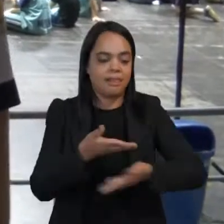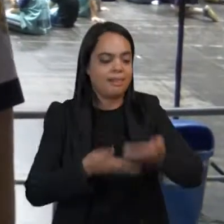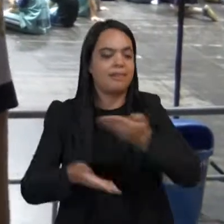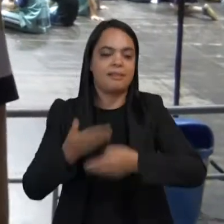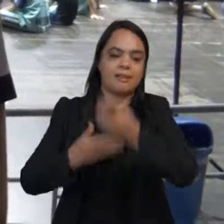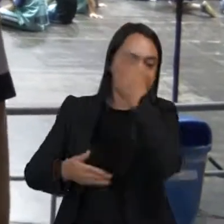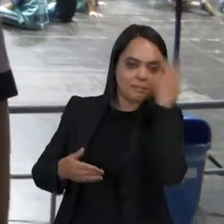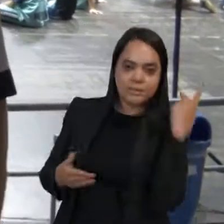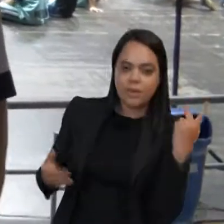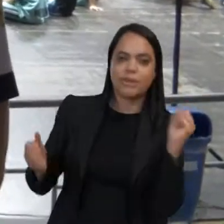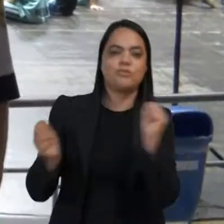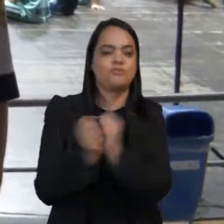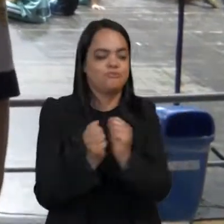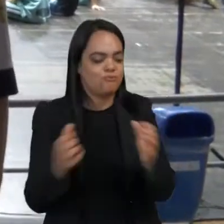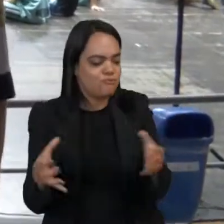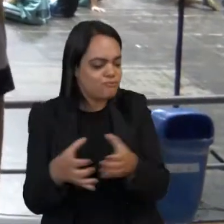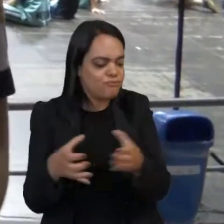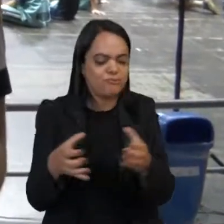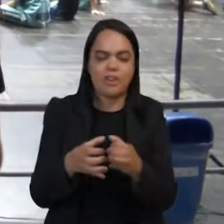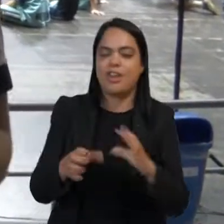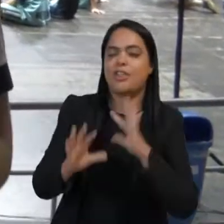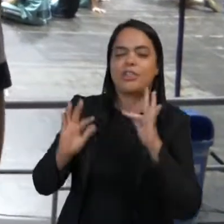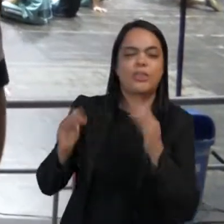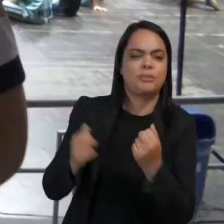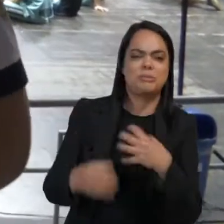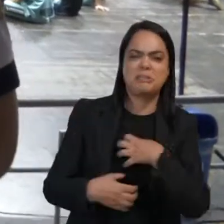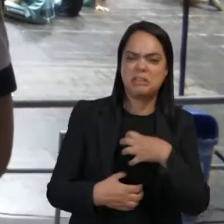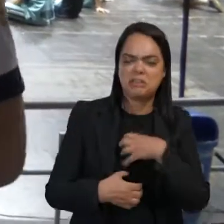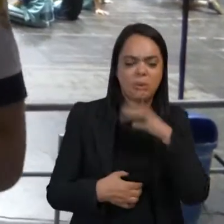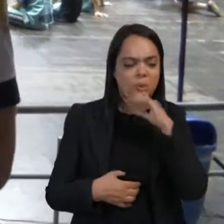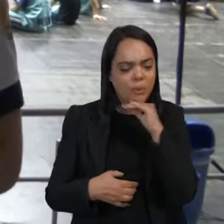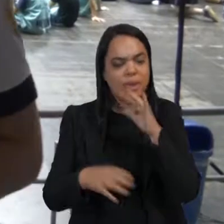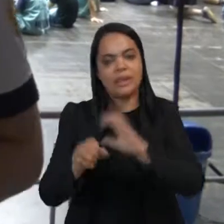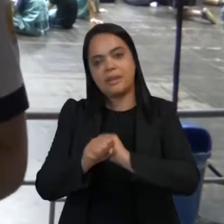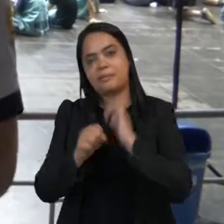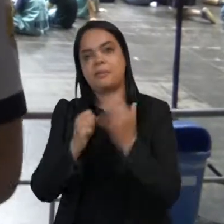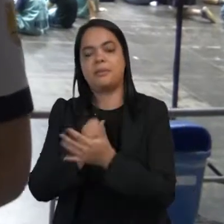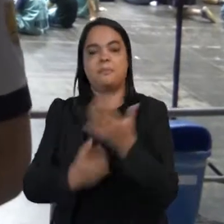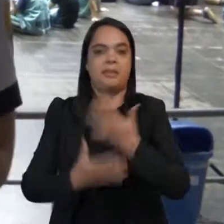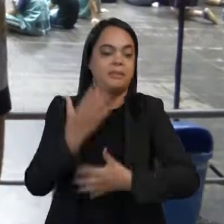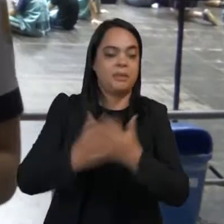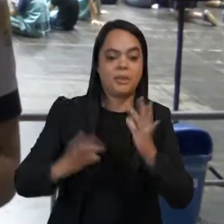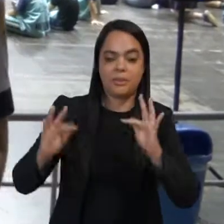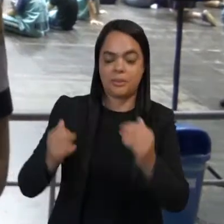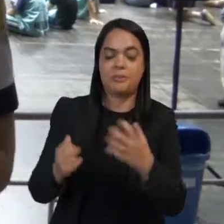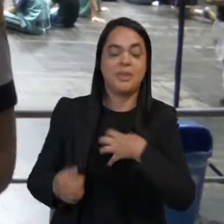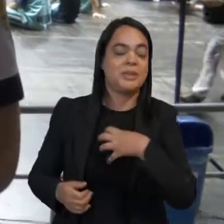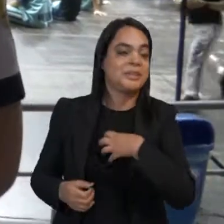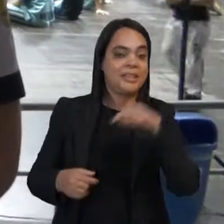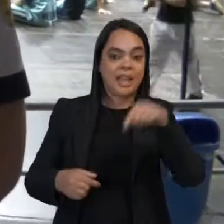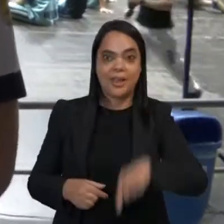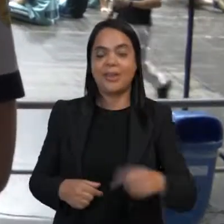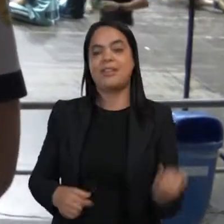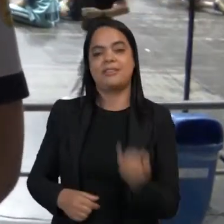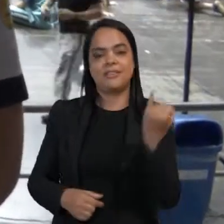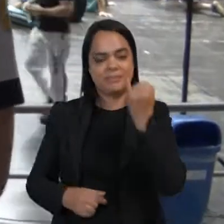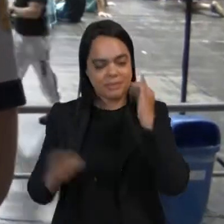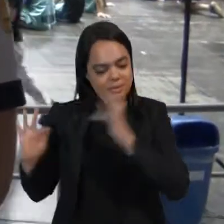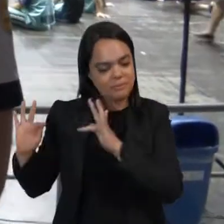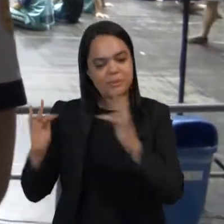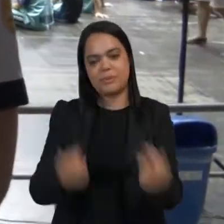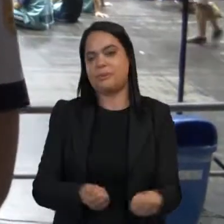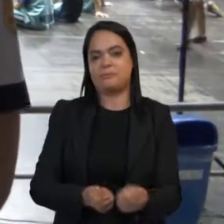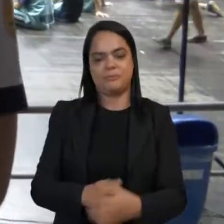integração de novo, a galera se juntando. Todo mundo ficou muito mal durante a pandemia, afetou a todo mundo. Eu acho que isso aqui é extremamente importante para todo